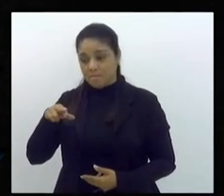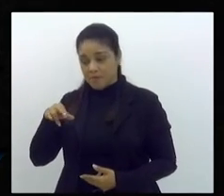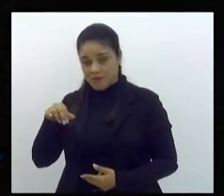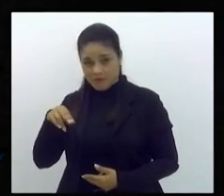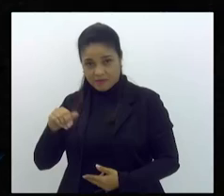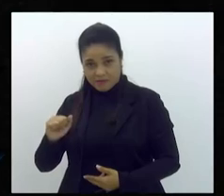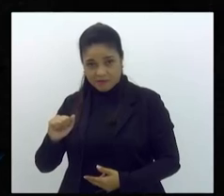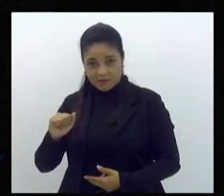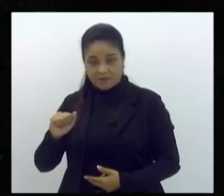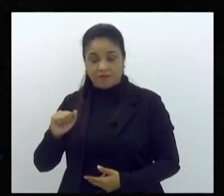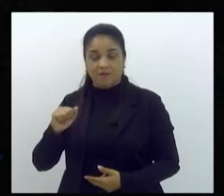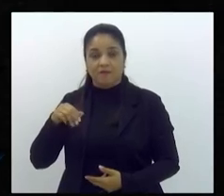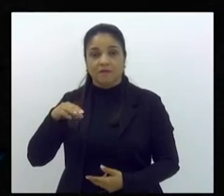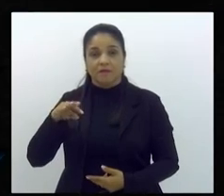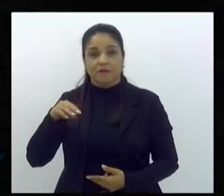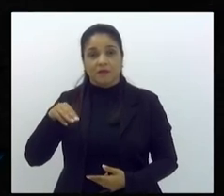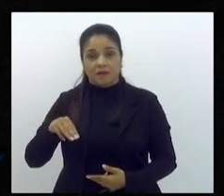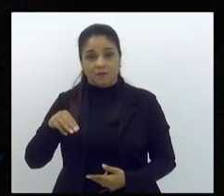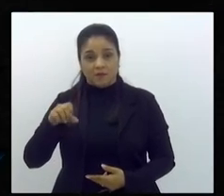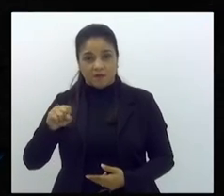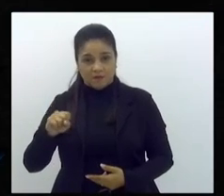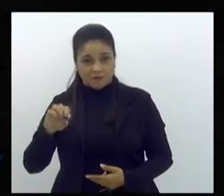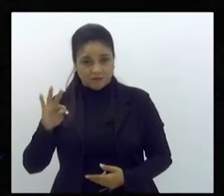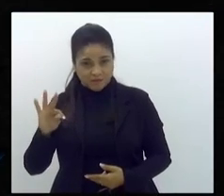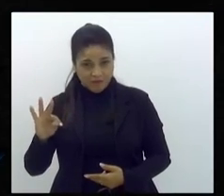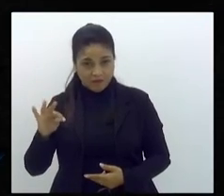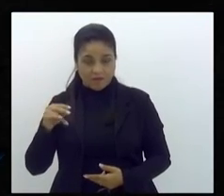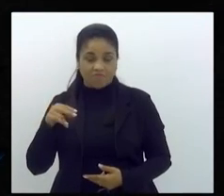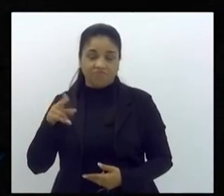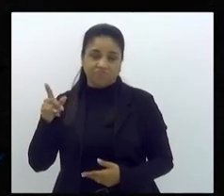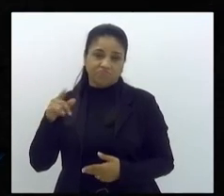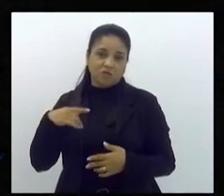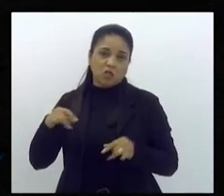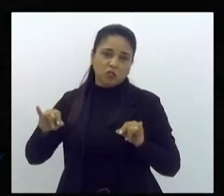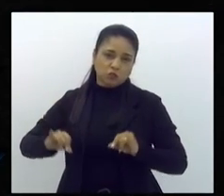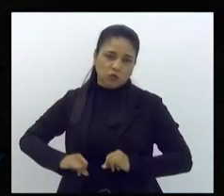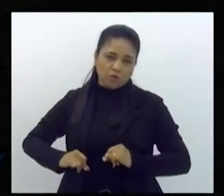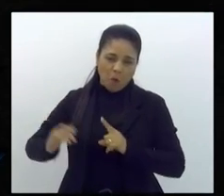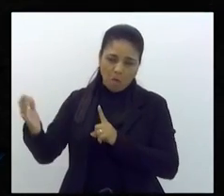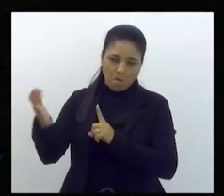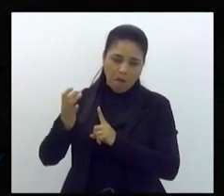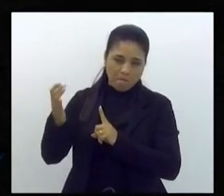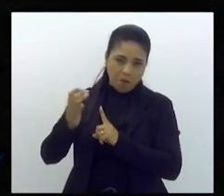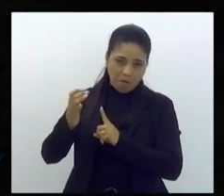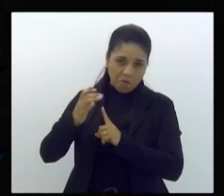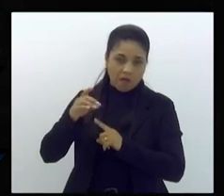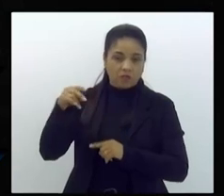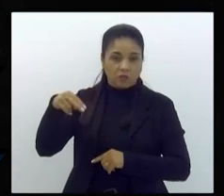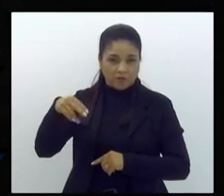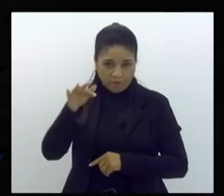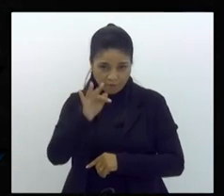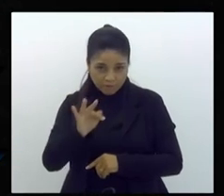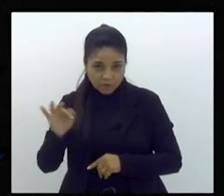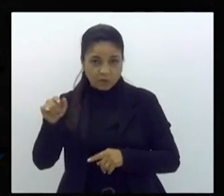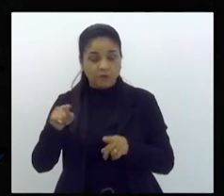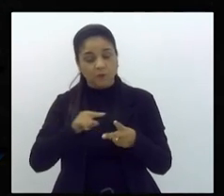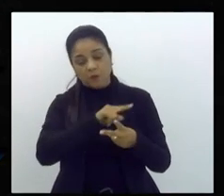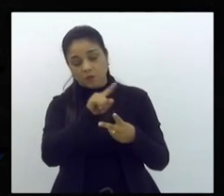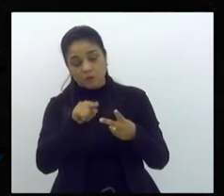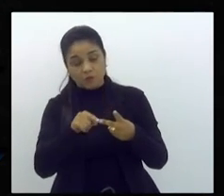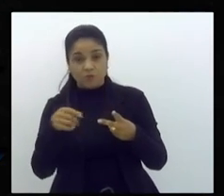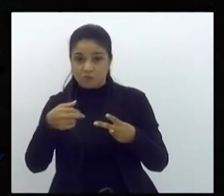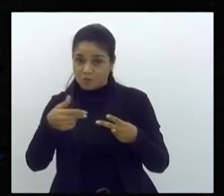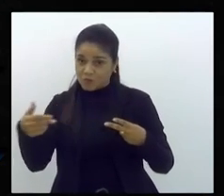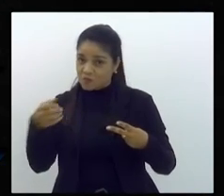sofreu Nova Friburgo teve uma coisa boas acontecendo houve coisas boas acontecendo também é que eu queria trazer aqui